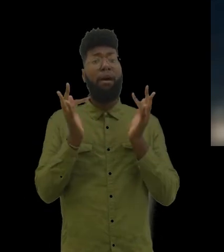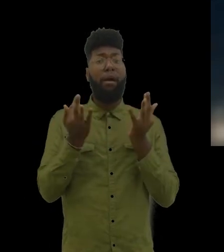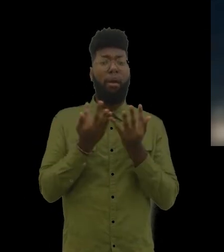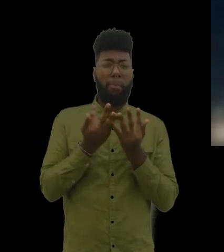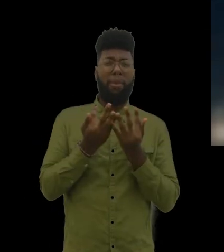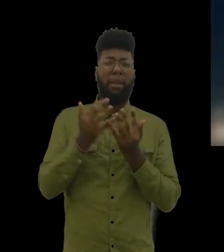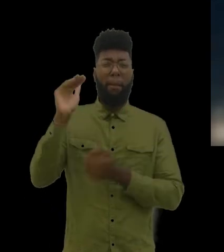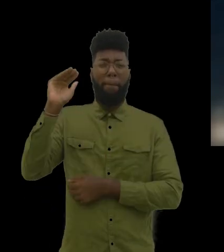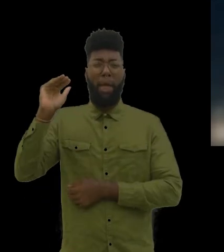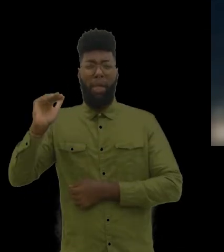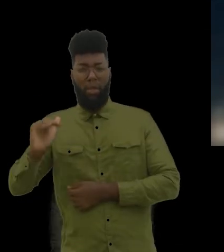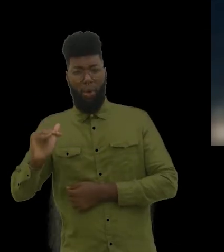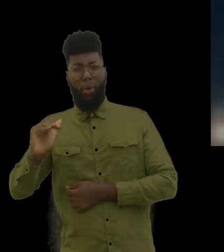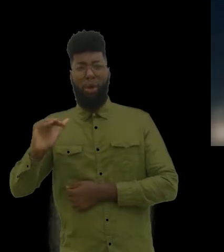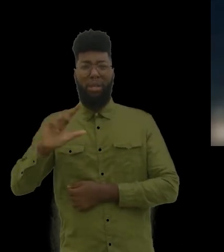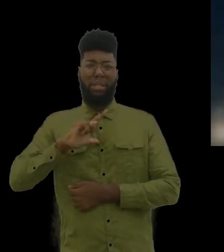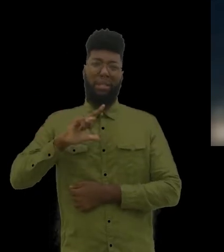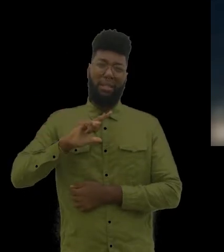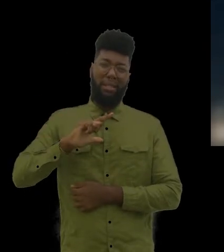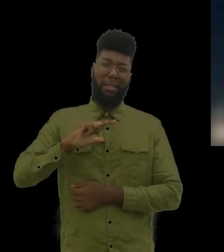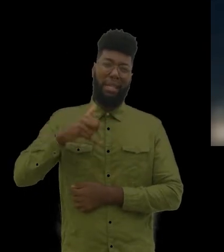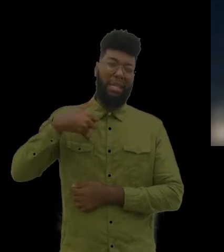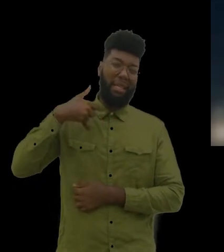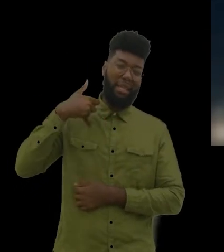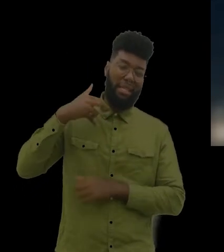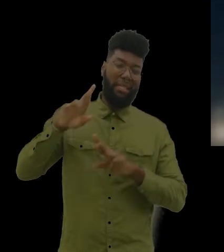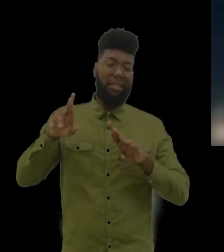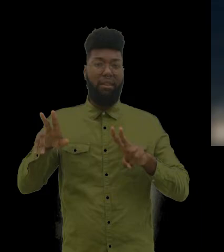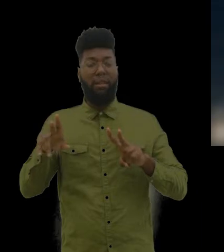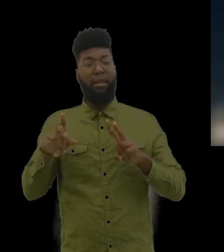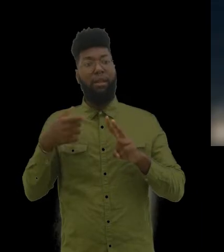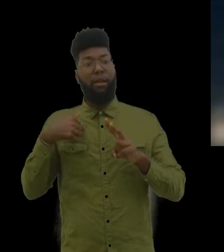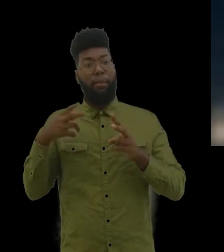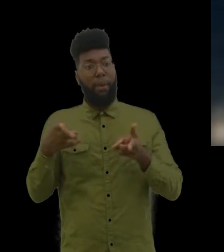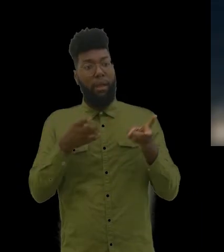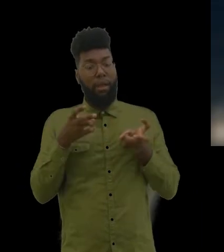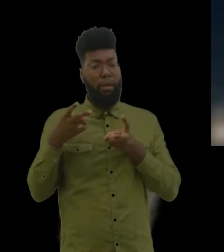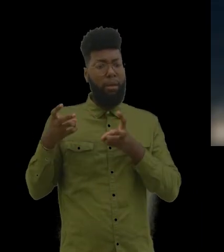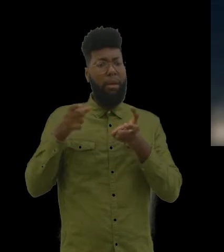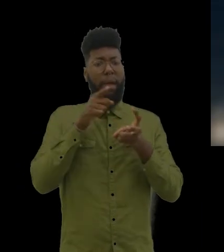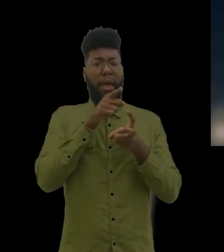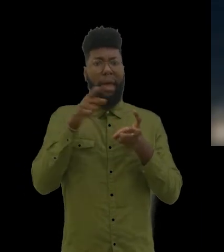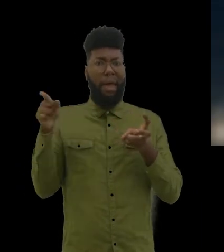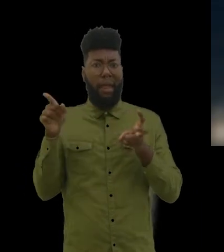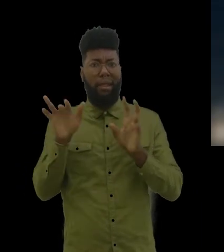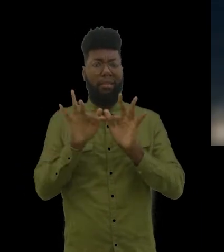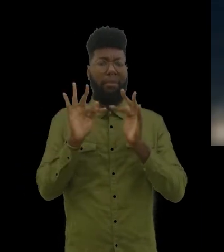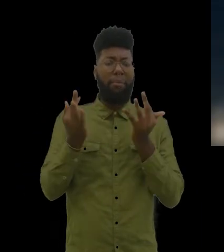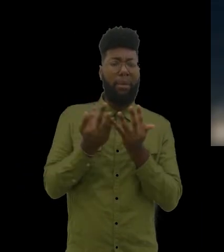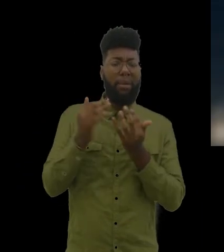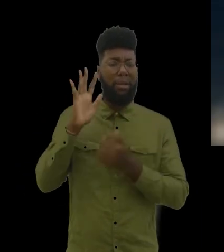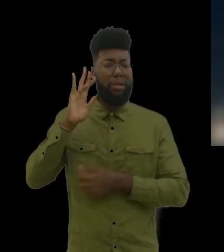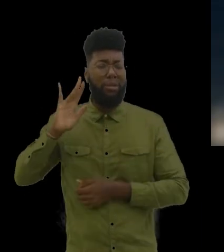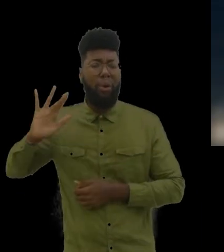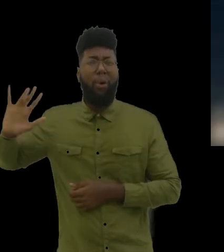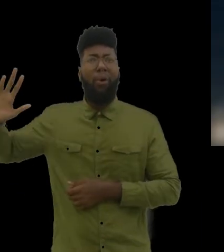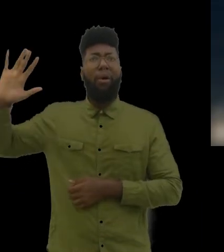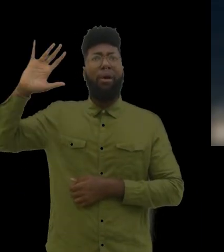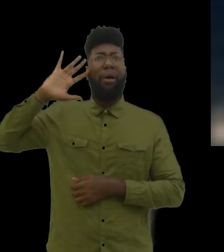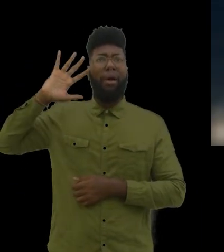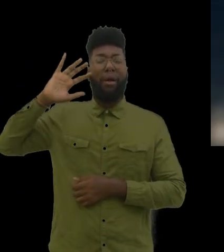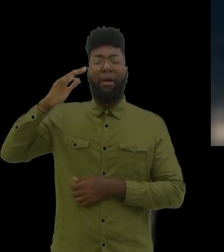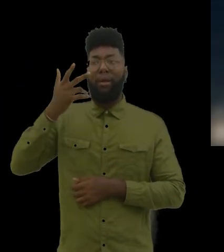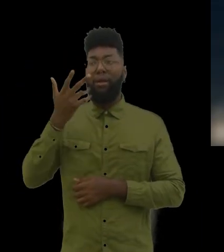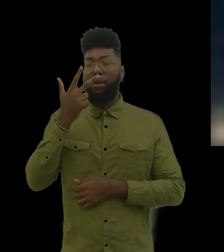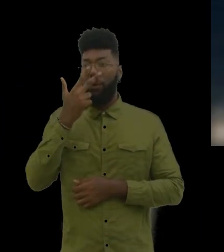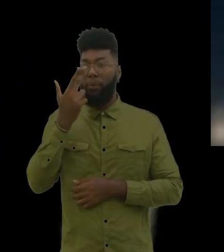na graduação também. E eu fico vendo elas sonhar e aquilo parece ser tão distante, às vezes, e isso que elas têm a presença de alguém